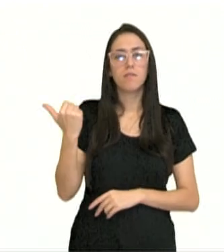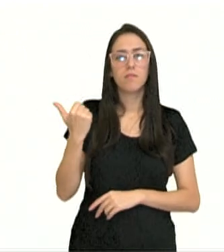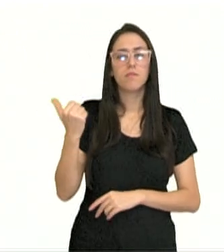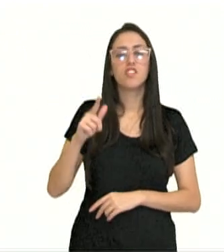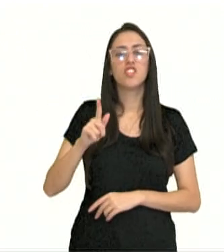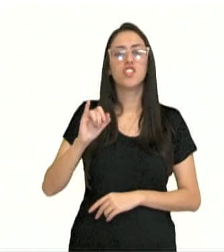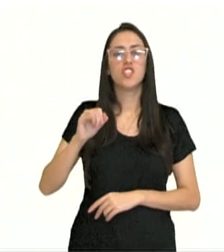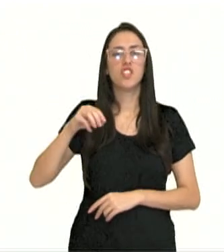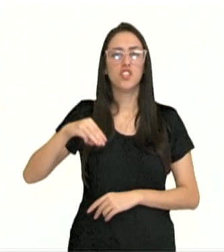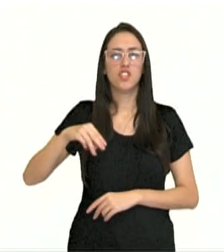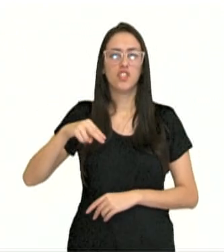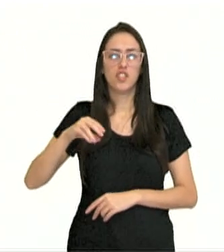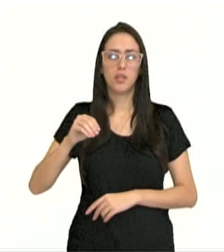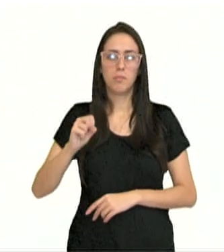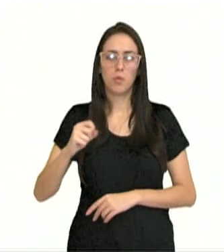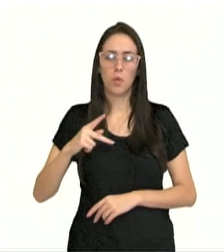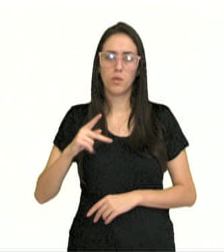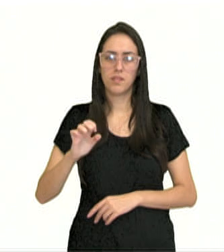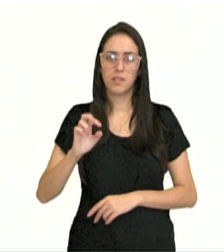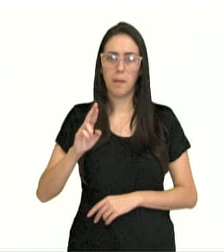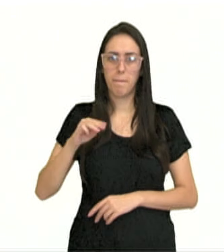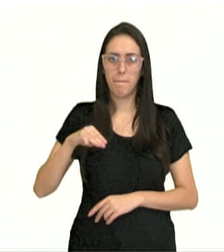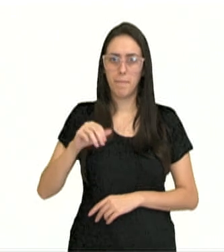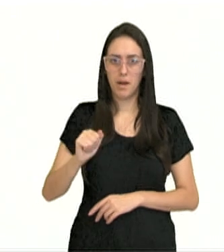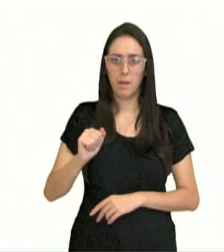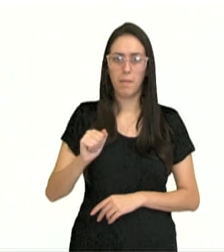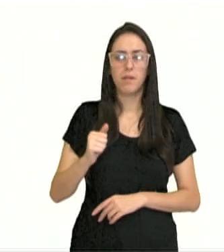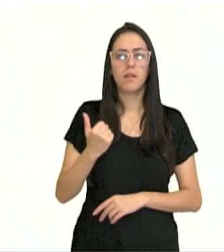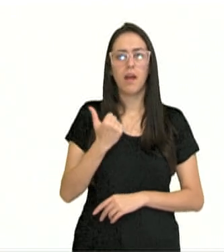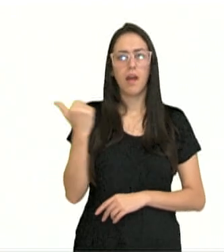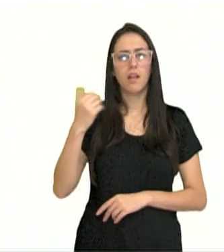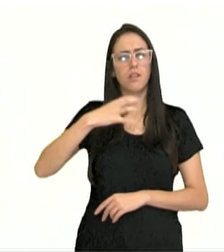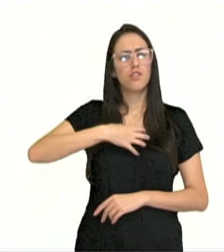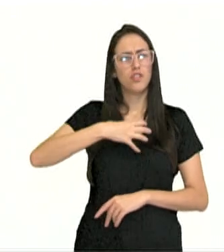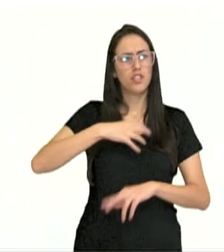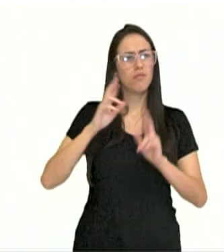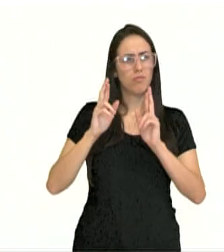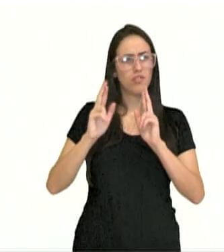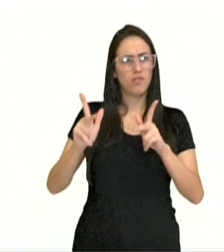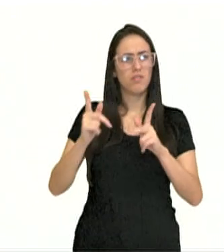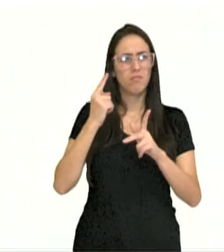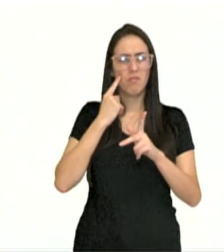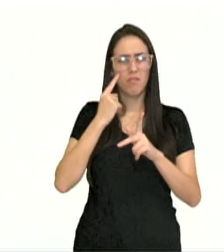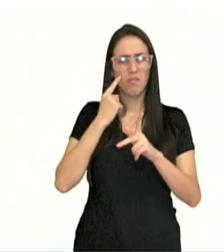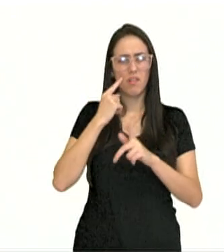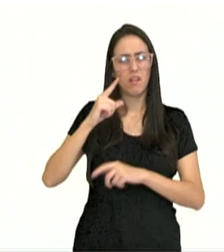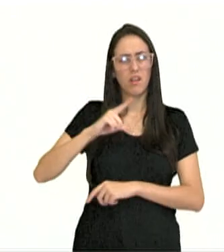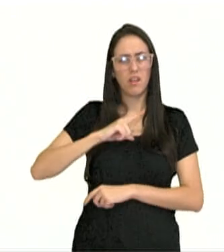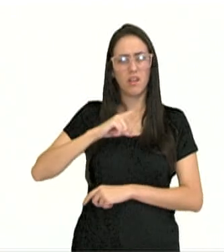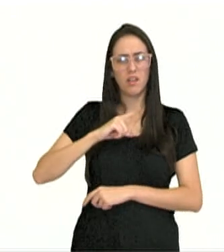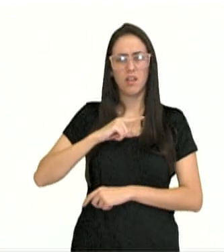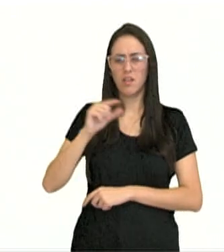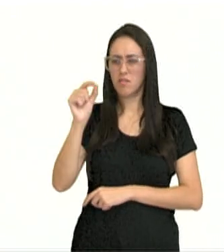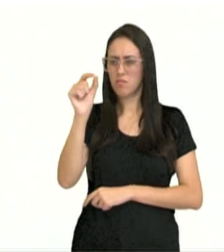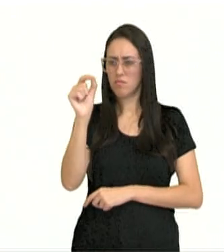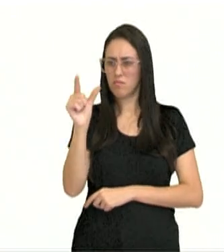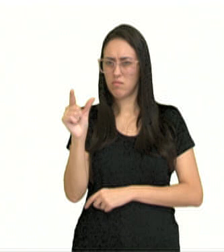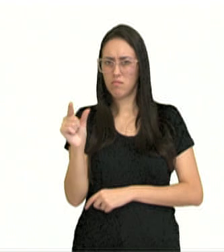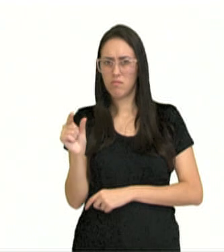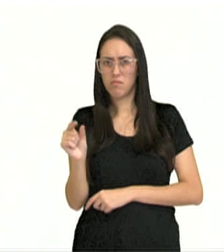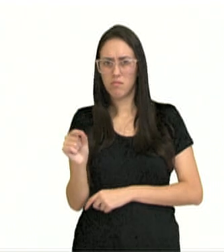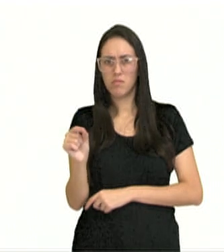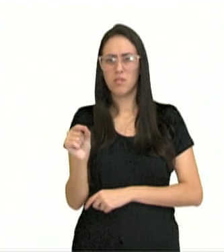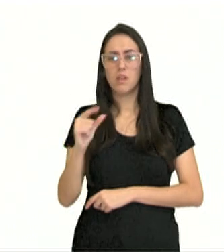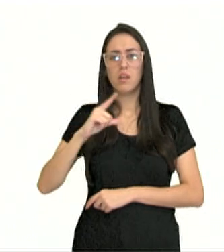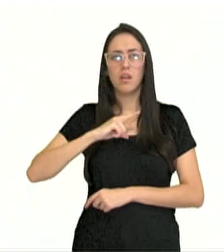gimnosperma. E vocês percebem que ela é uma semente mais alada, ela tem uma estrutura que conforme ela cai da árvore, ela vai rodando